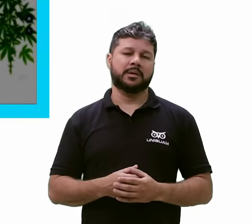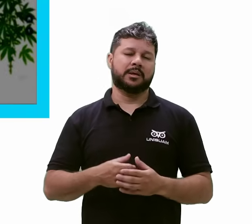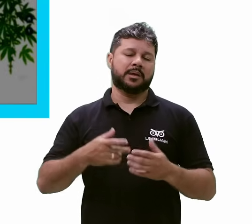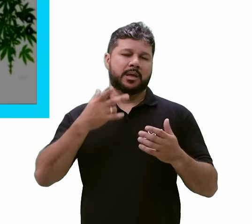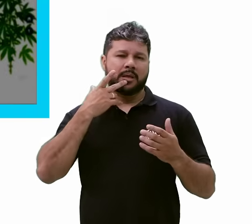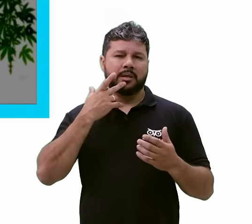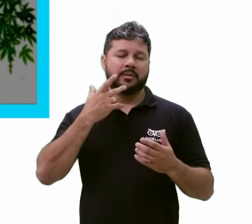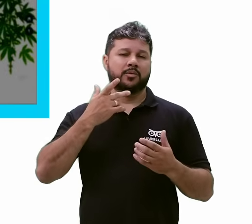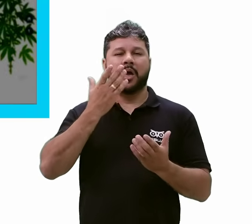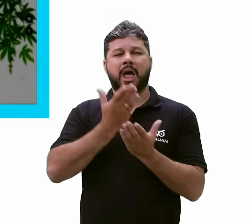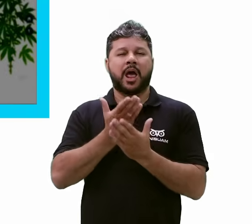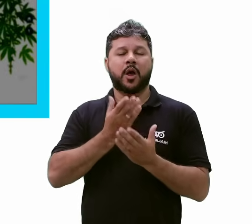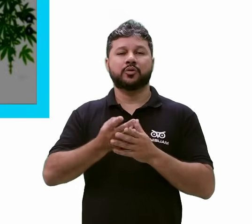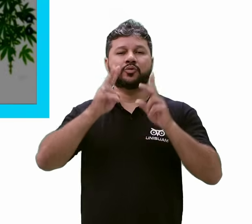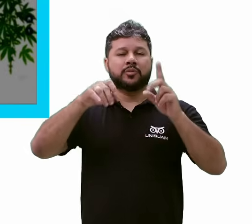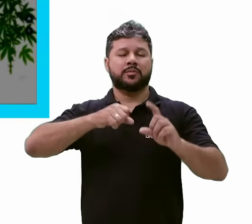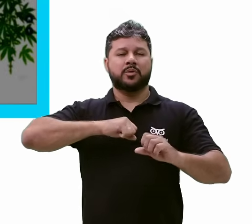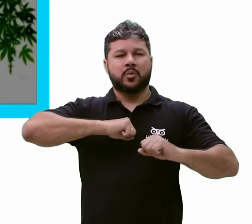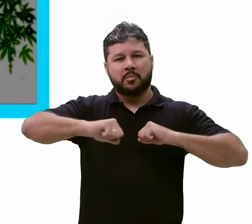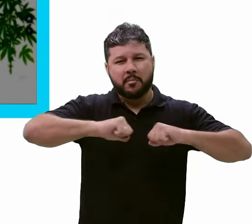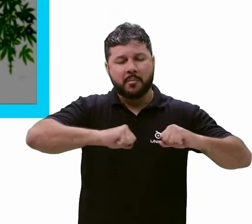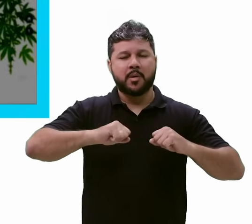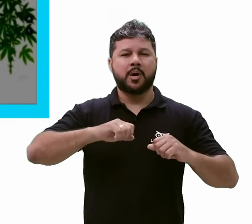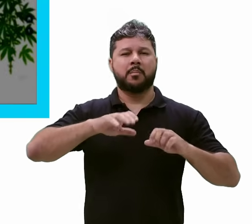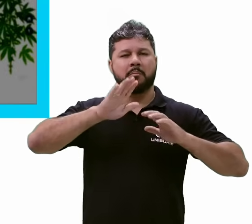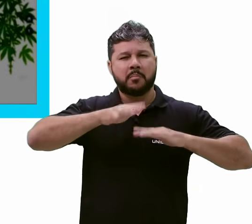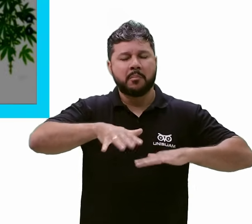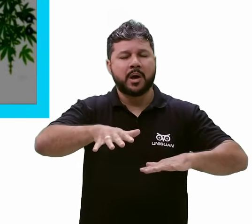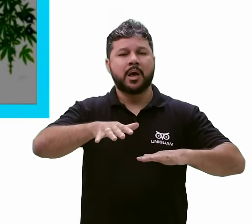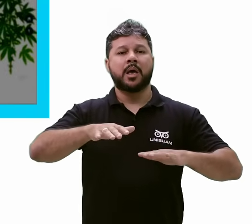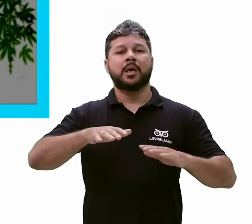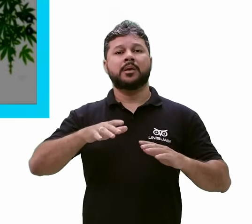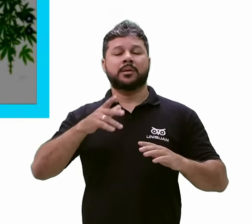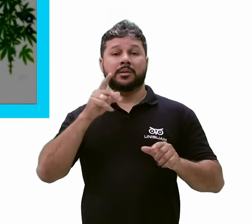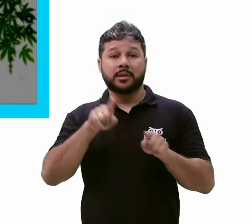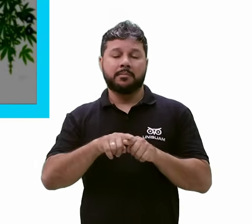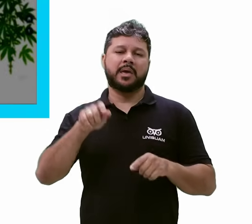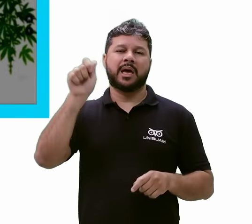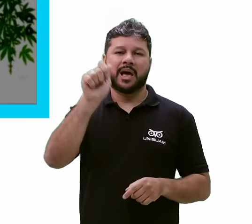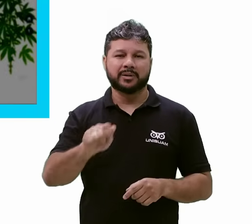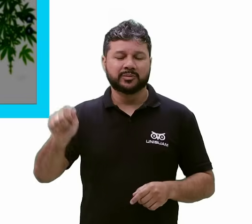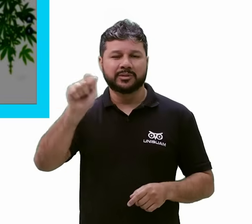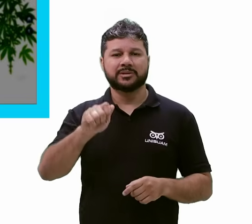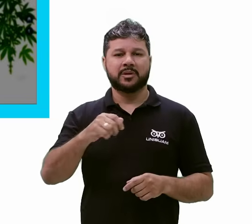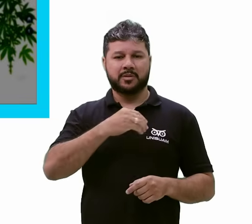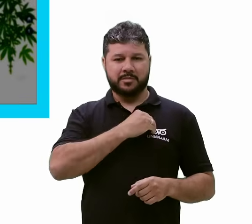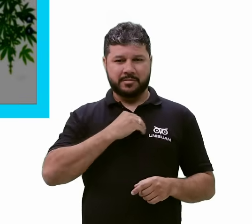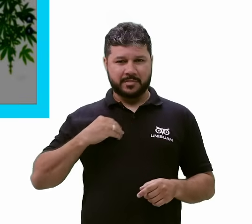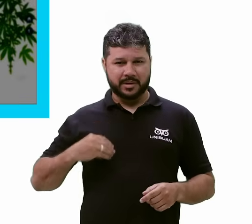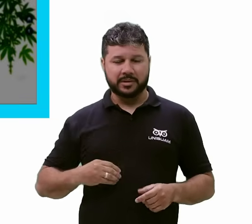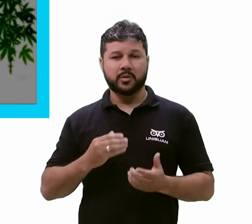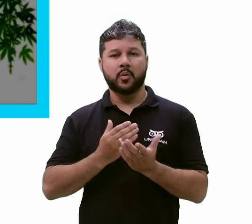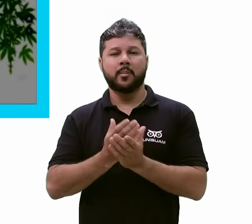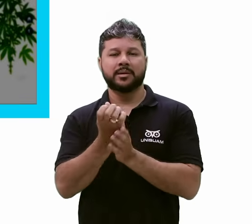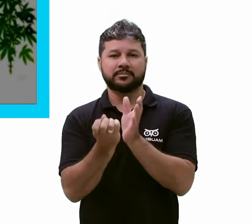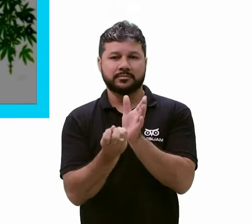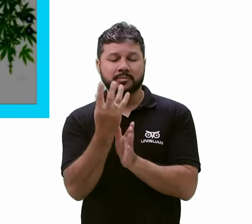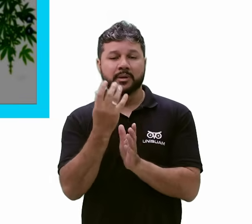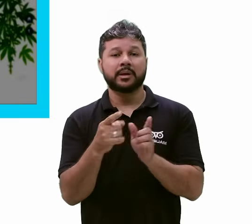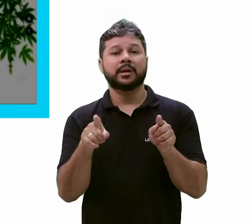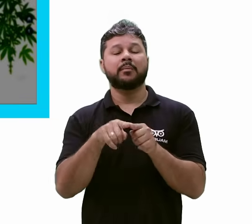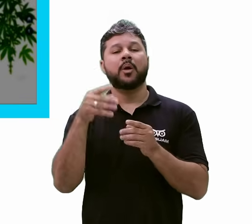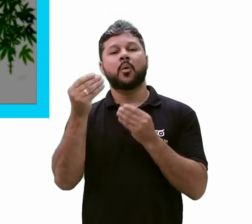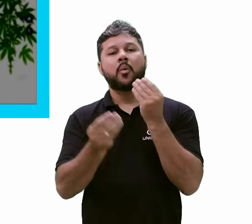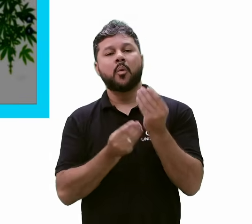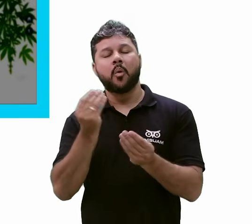a gente poderia falar uma aula inteira só sobre a luta desse povo, né, e sobre as associações de pacientes que começam a surgir